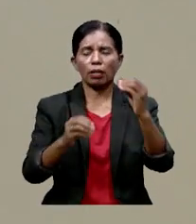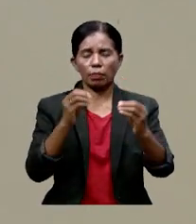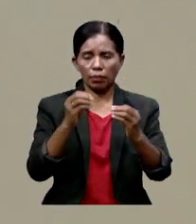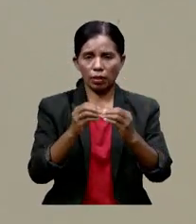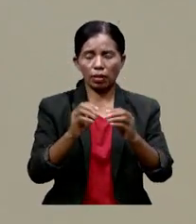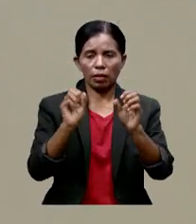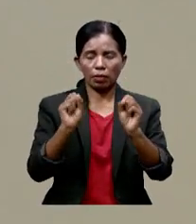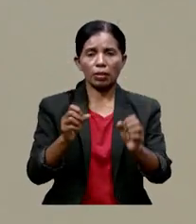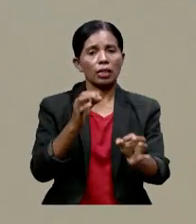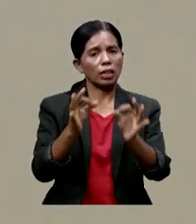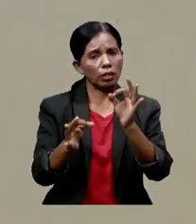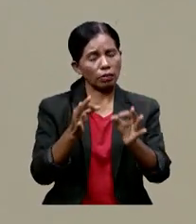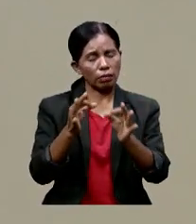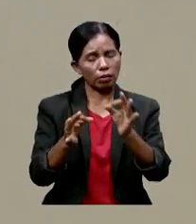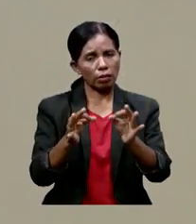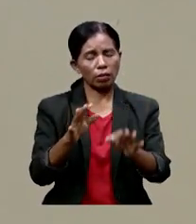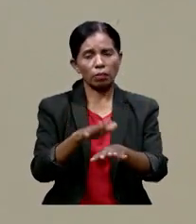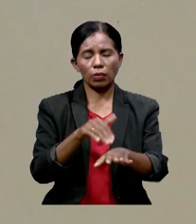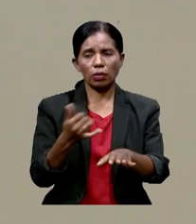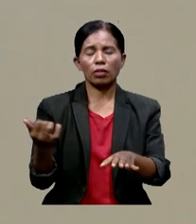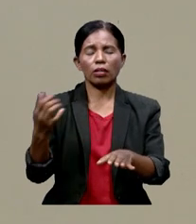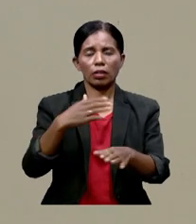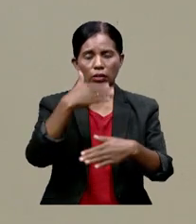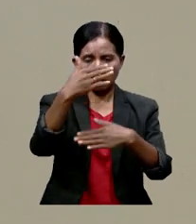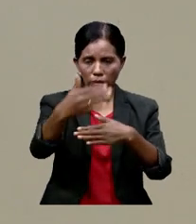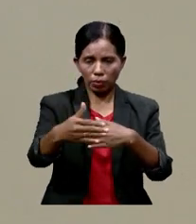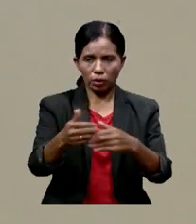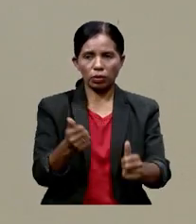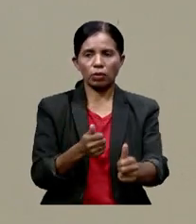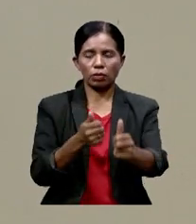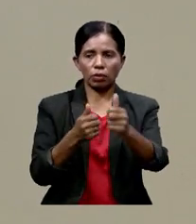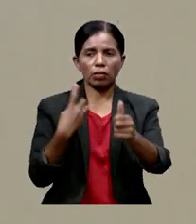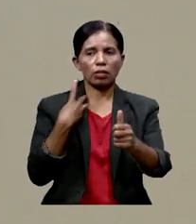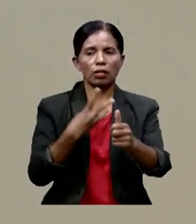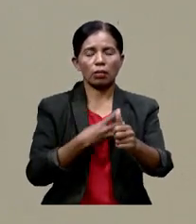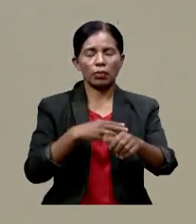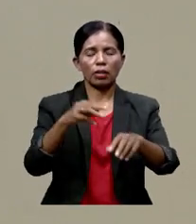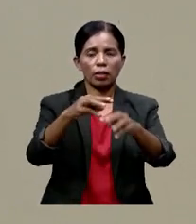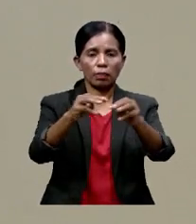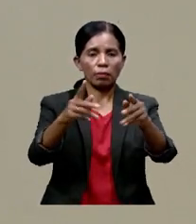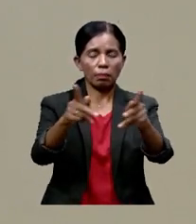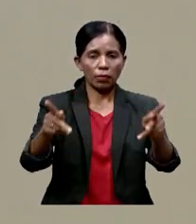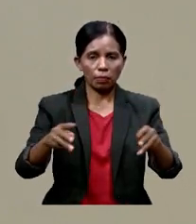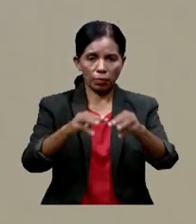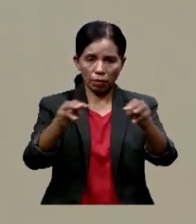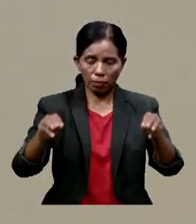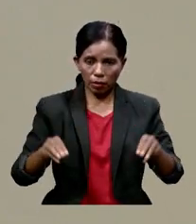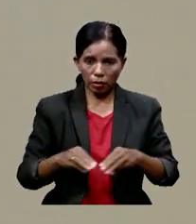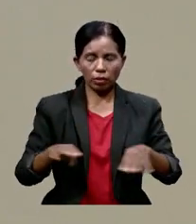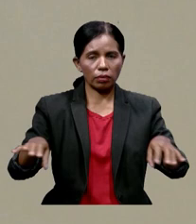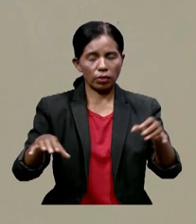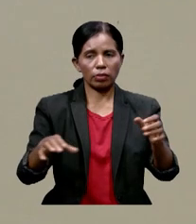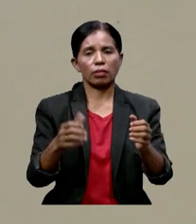é pela cara que maquia recrutamento ser tu ir mais cara que pela prensa fale tu ir a mim mapamento não é submete vai a serviços